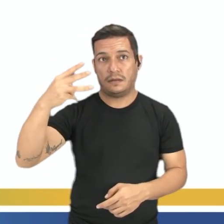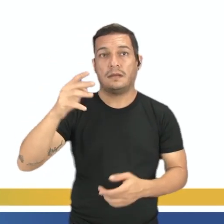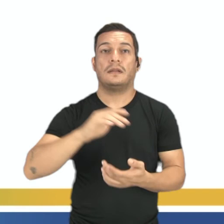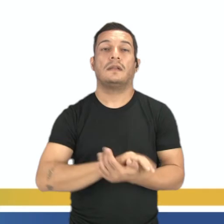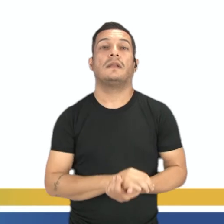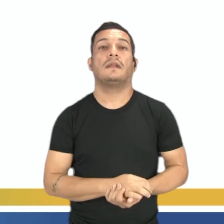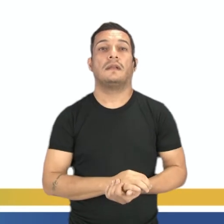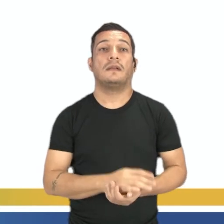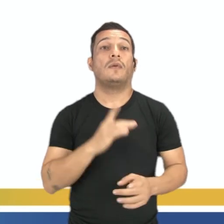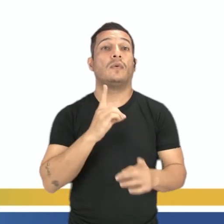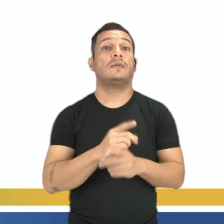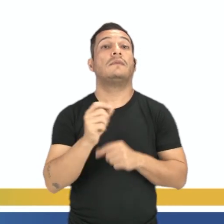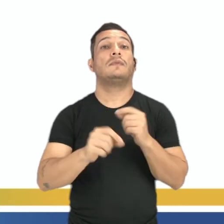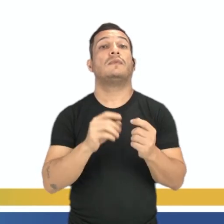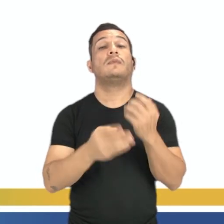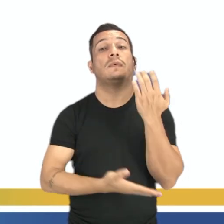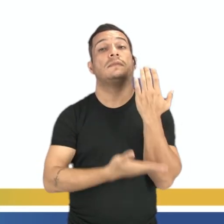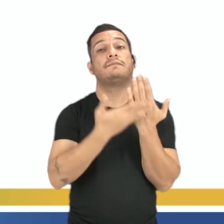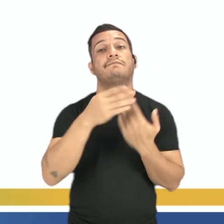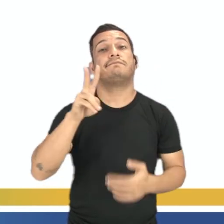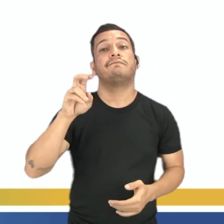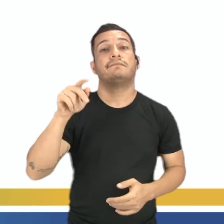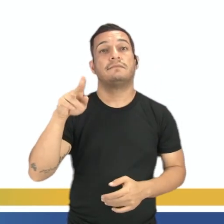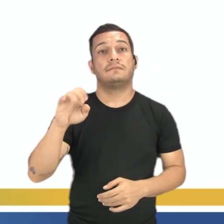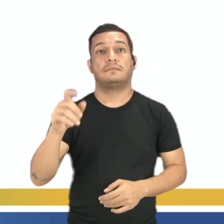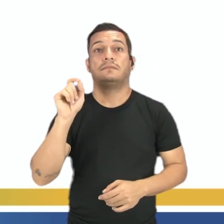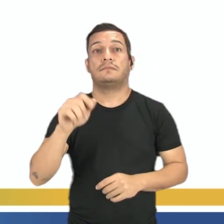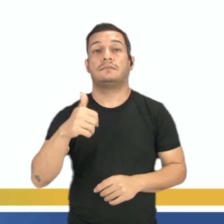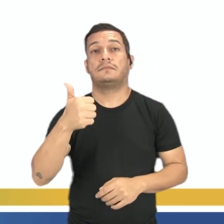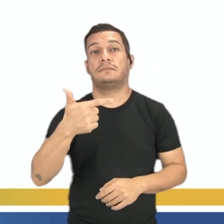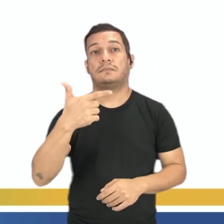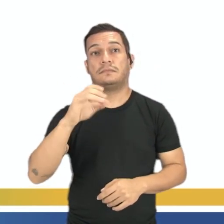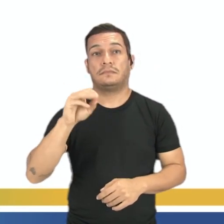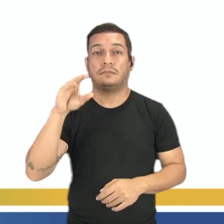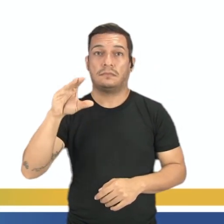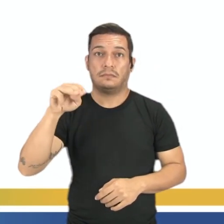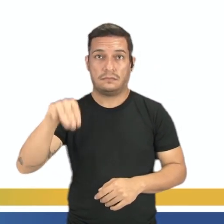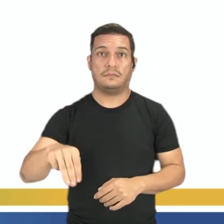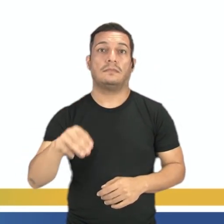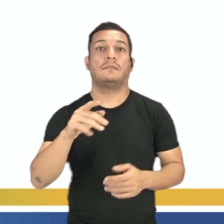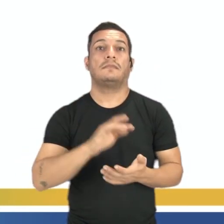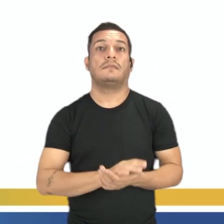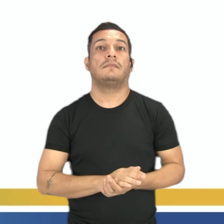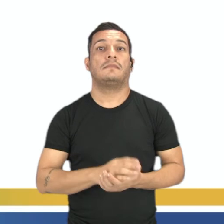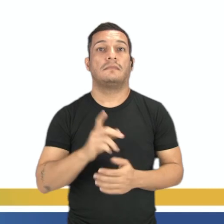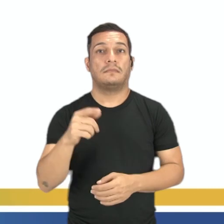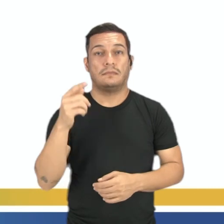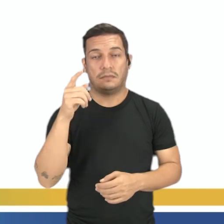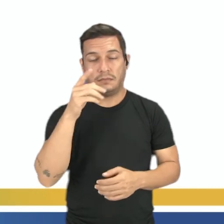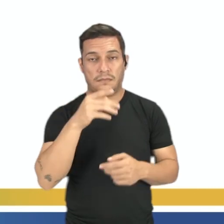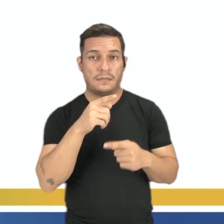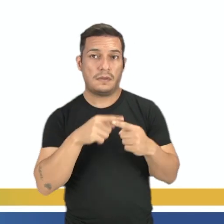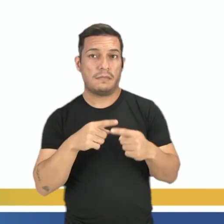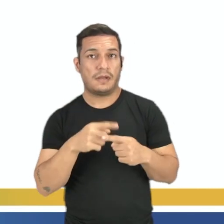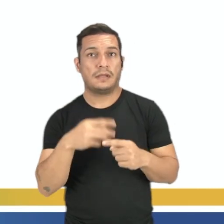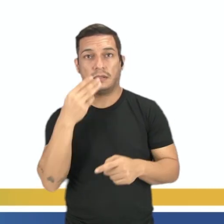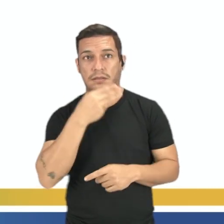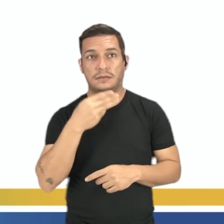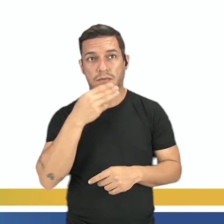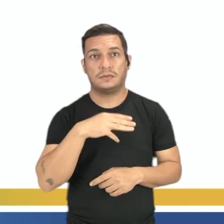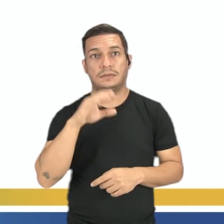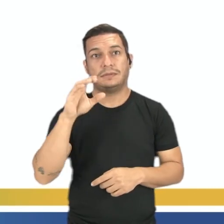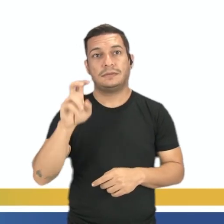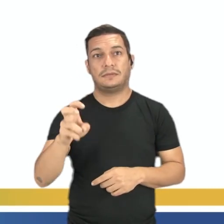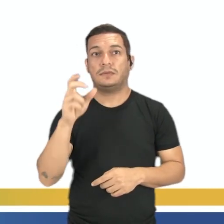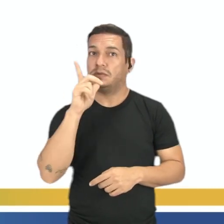cúbicos. Nós encontramos já aí o volume. Encontramos o volume que é 120 centímetros cúbicos para uma parte de açúcar e 5